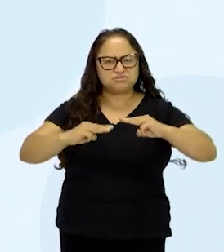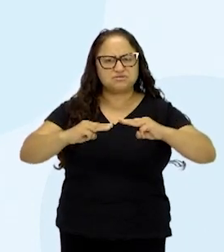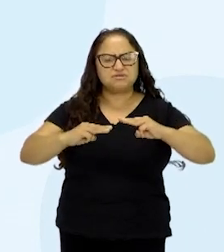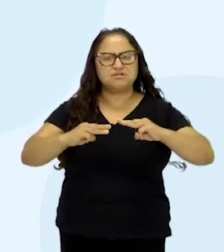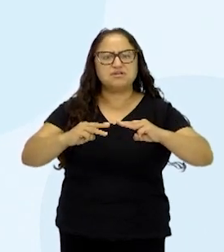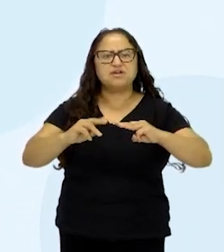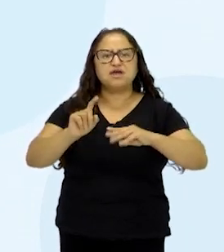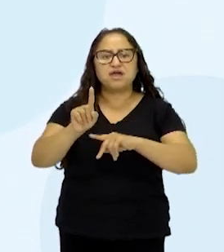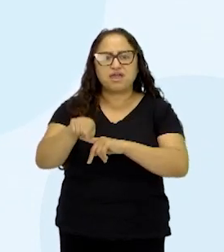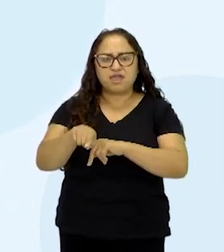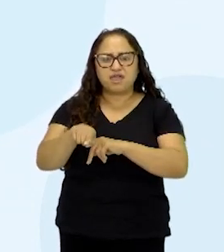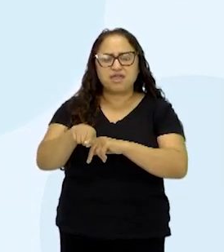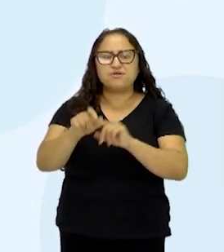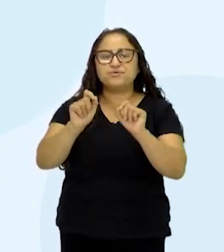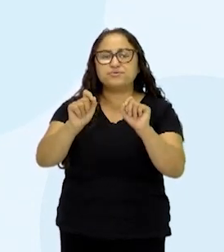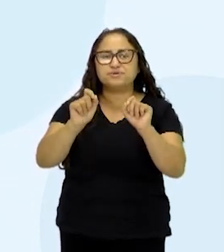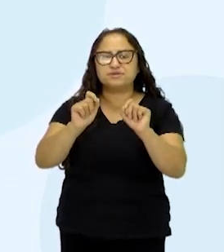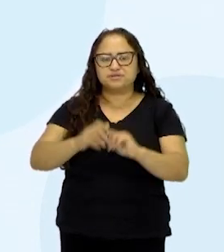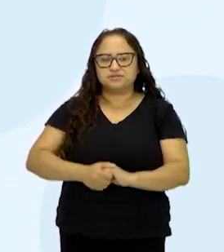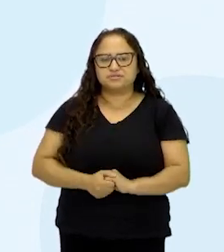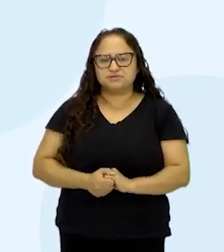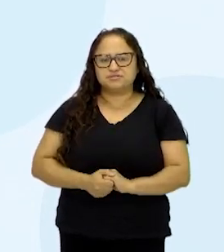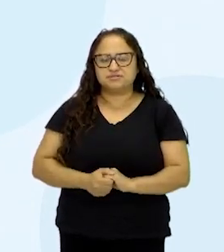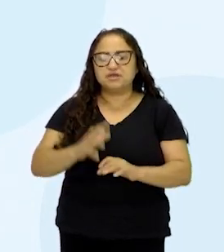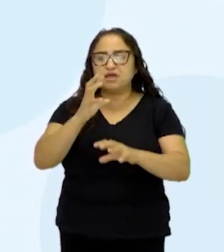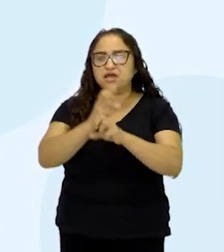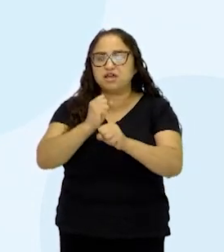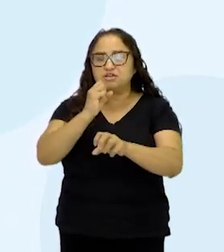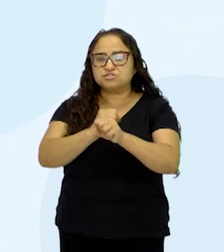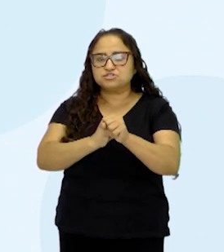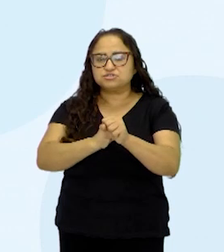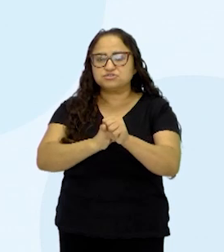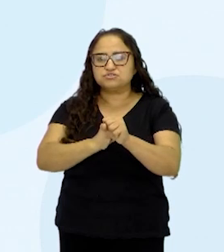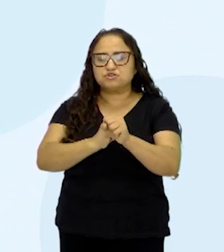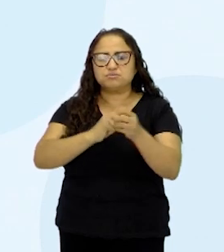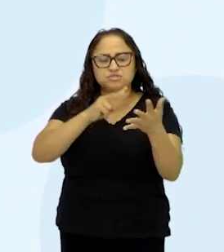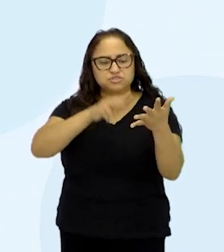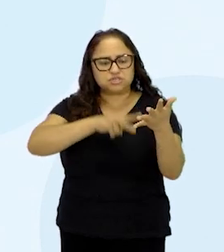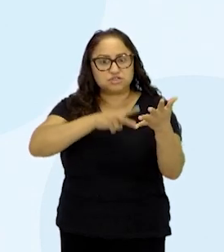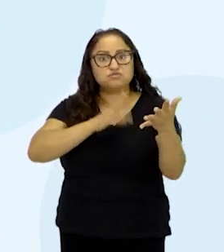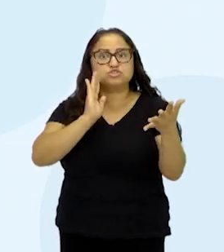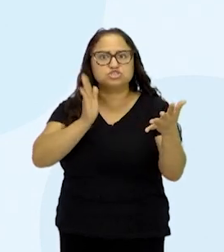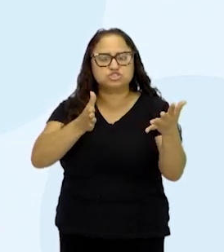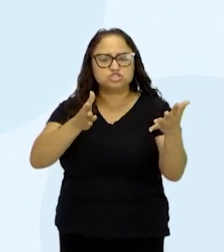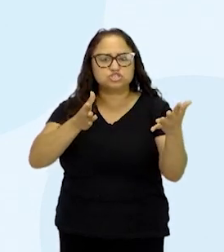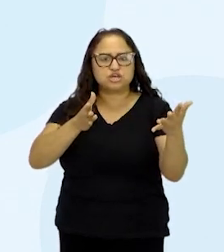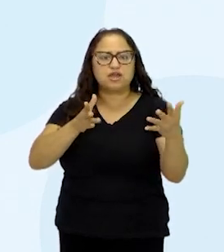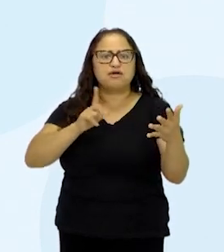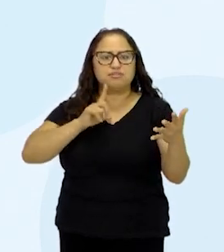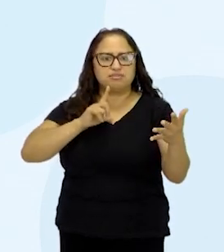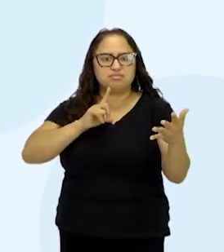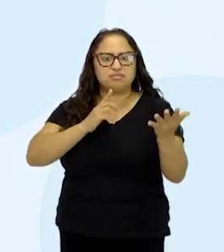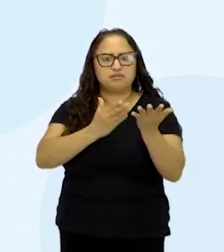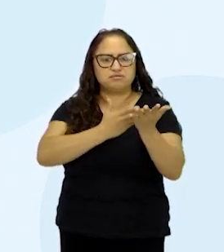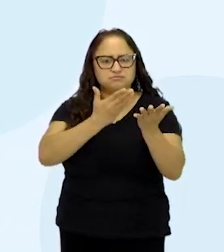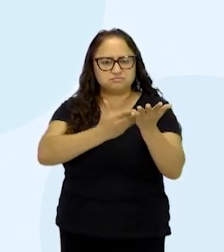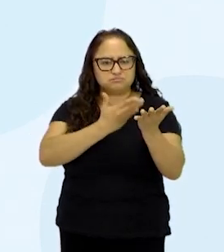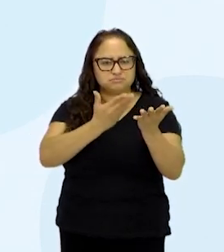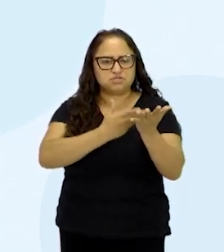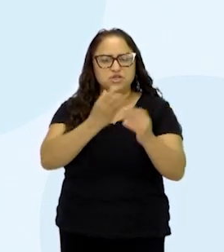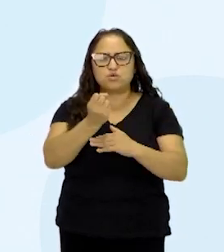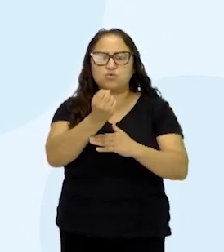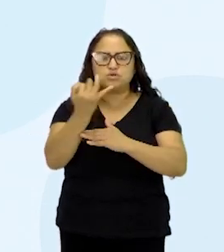nada menos que a soma de todos os livros lidos e dividir pela